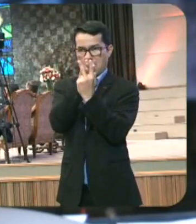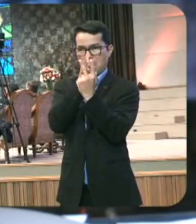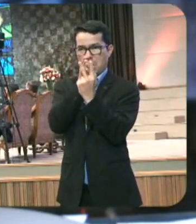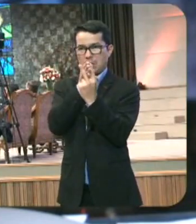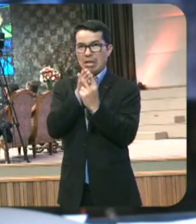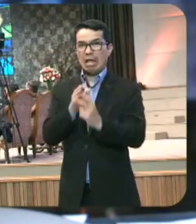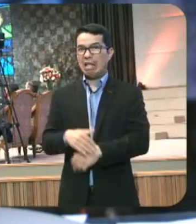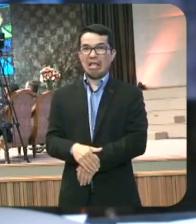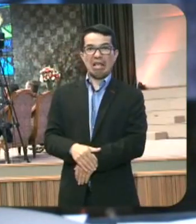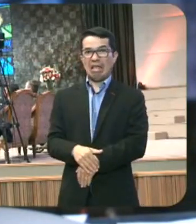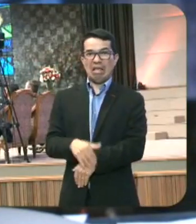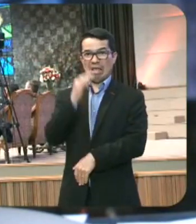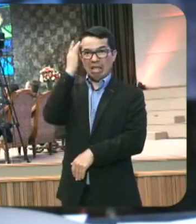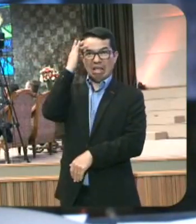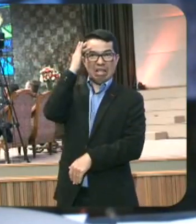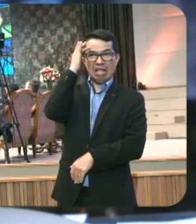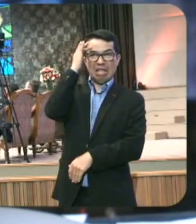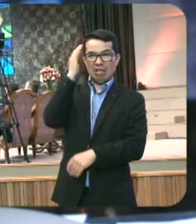pesada.